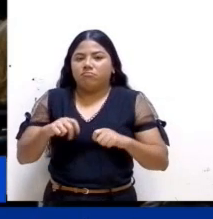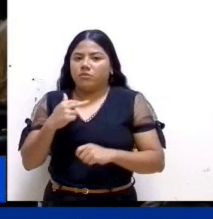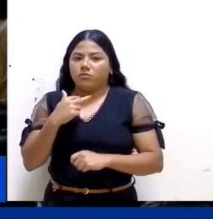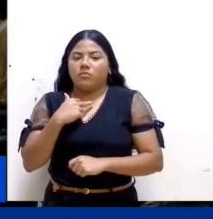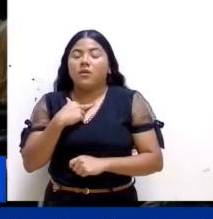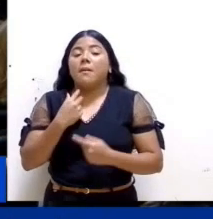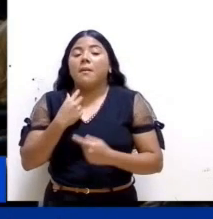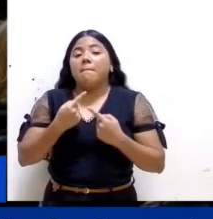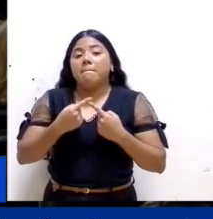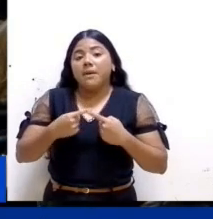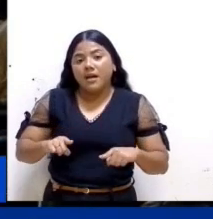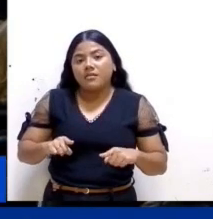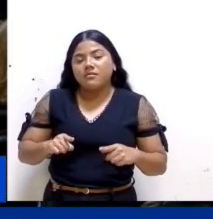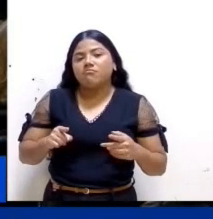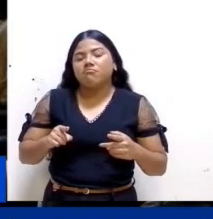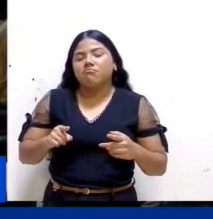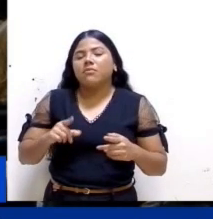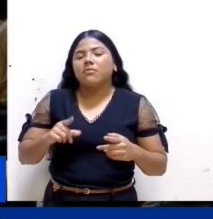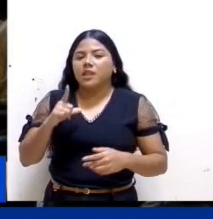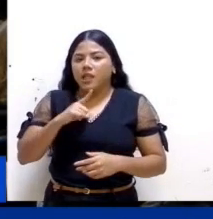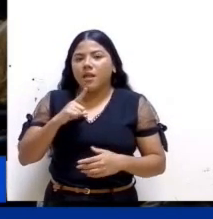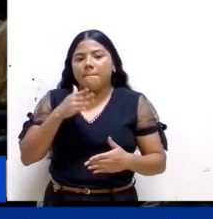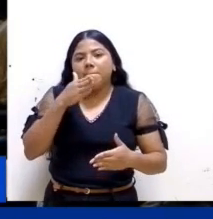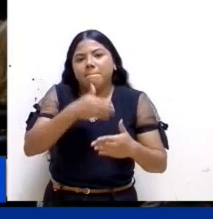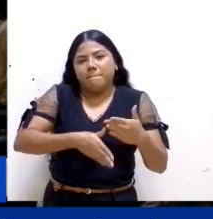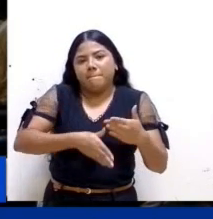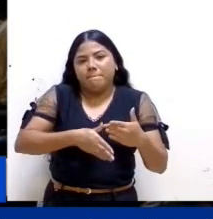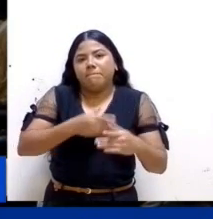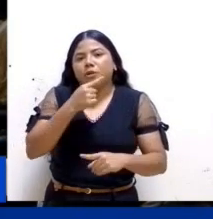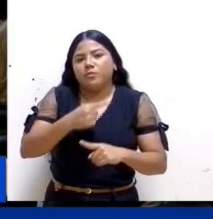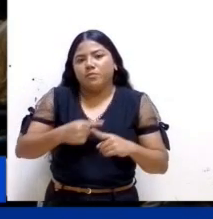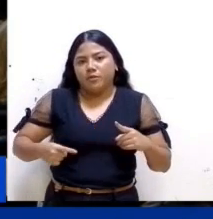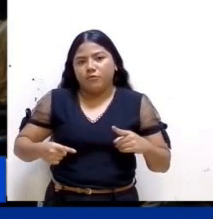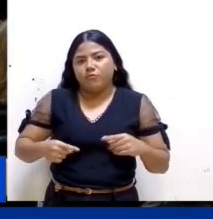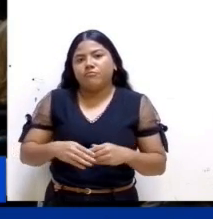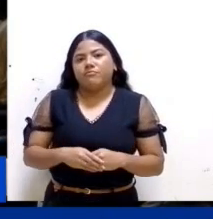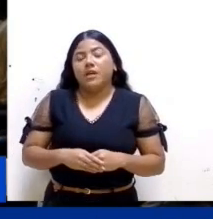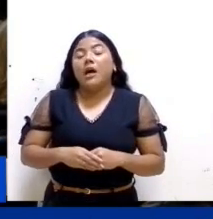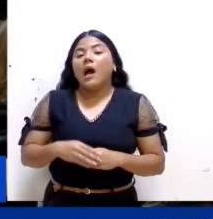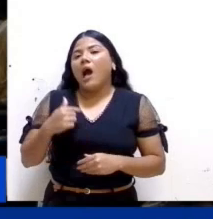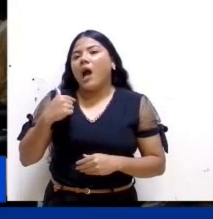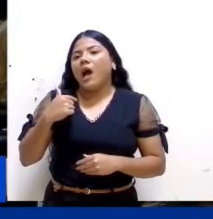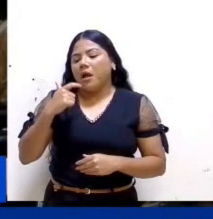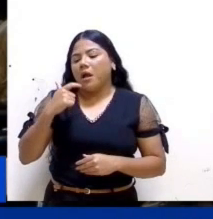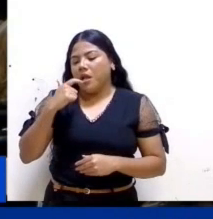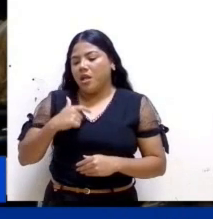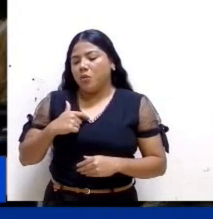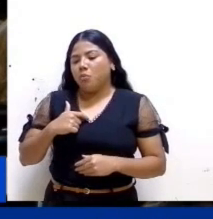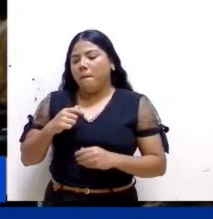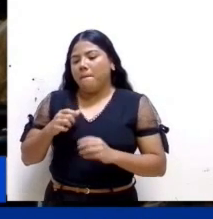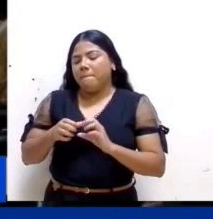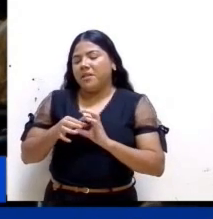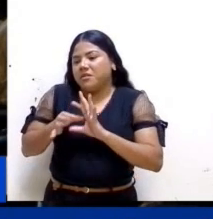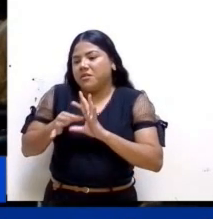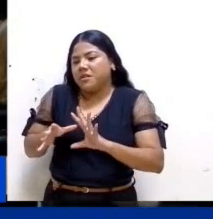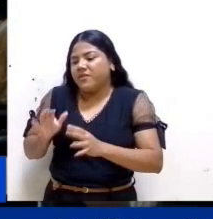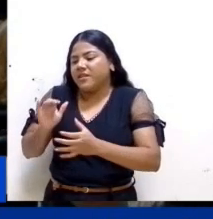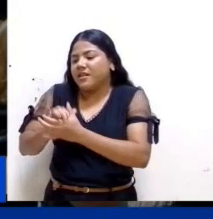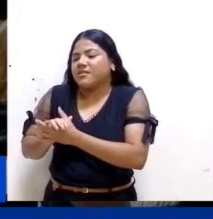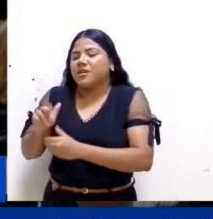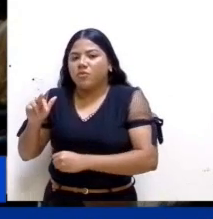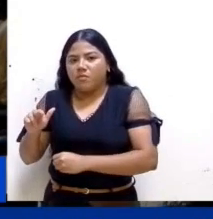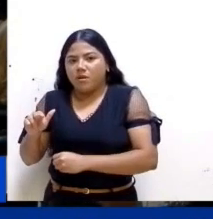central do palco. Uma limitação. Com a palavra, palestrante Gabriela Valente. Também não. Também está dizendo aqui, na